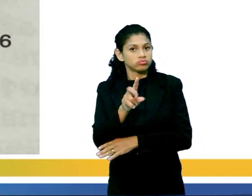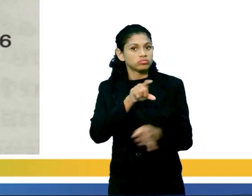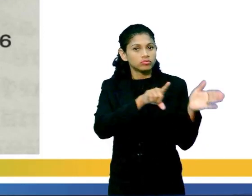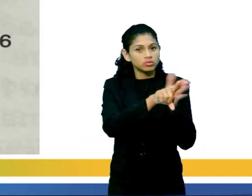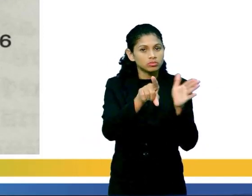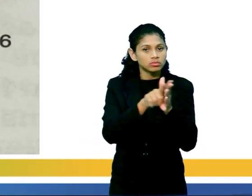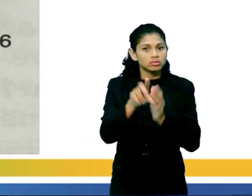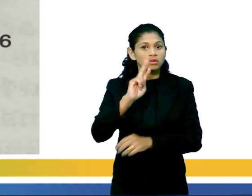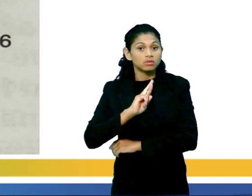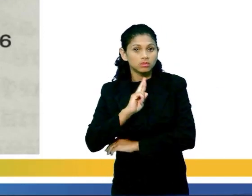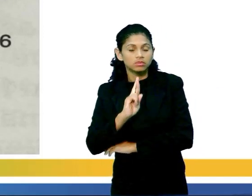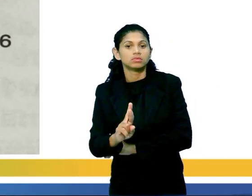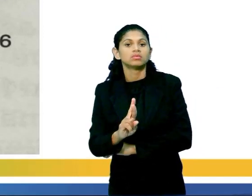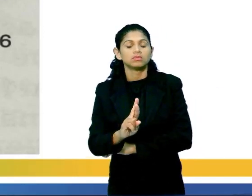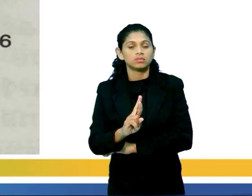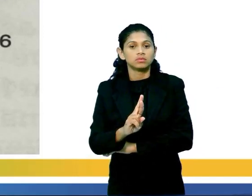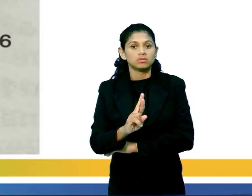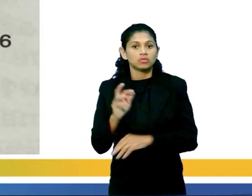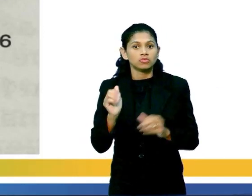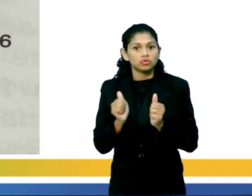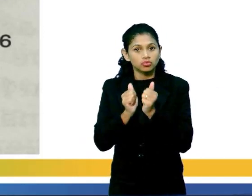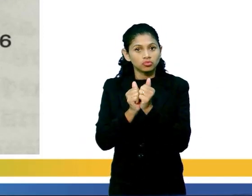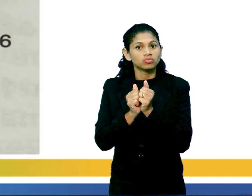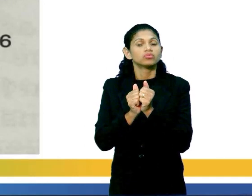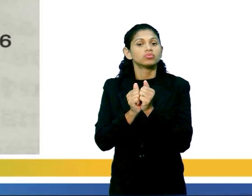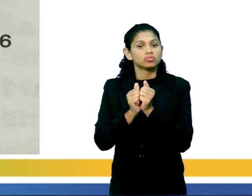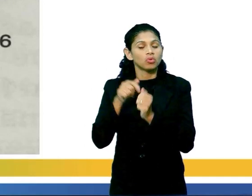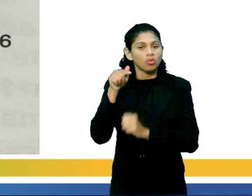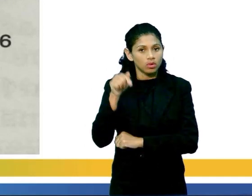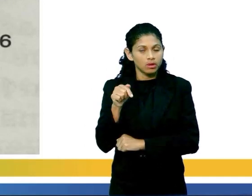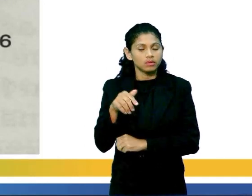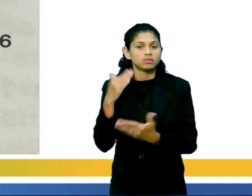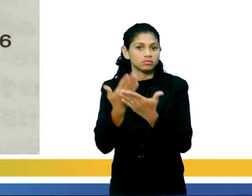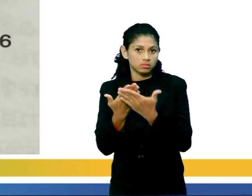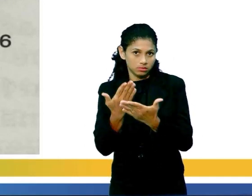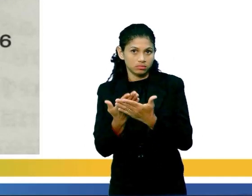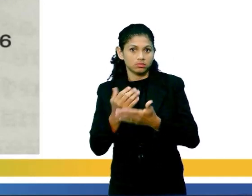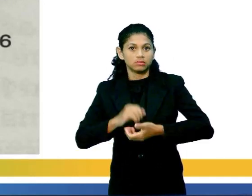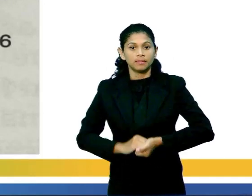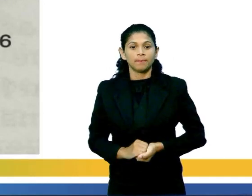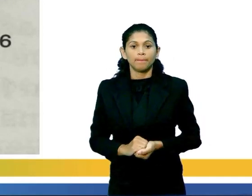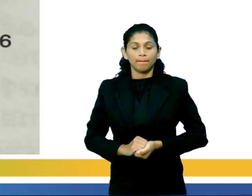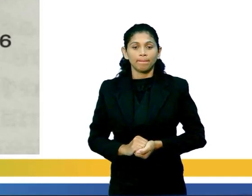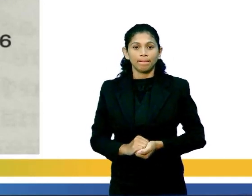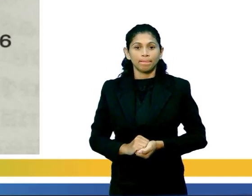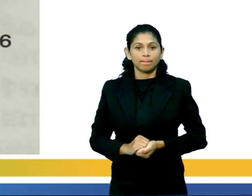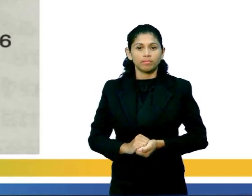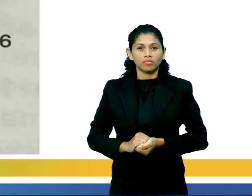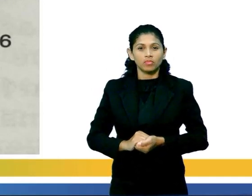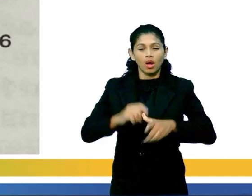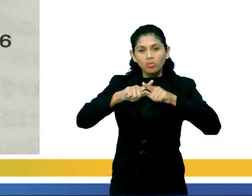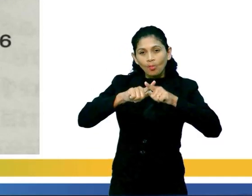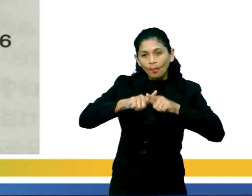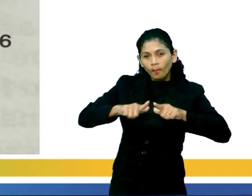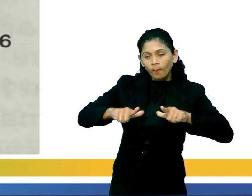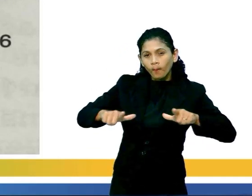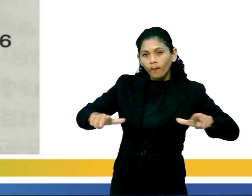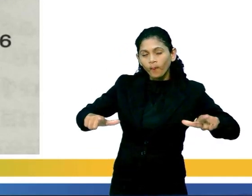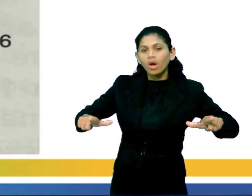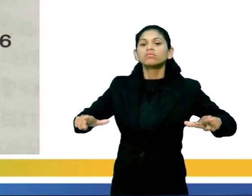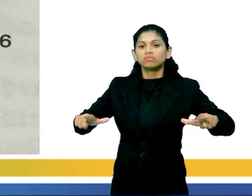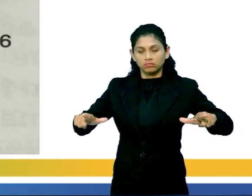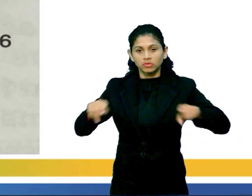resolve juntamente com essa aula, tá bom? Vamos lá. O chão retangular de um salão de